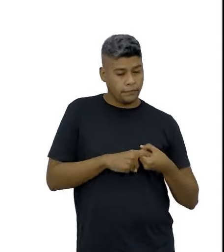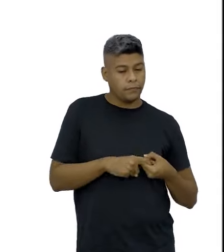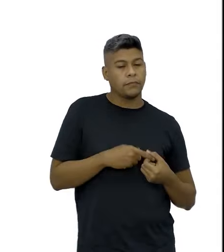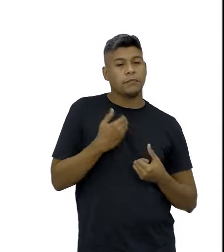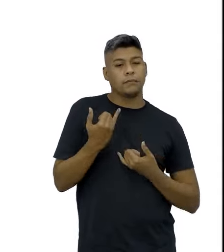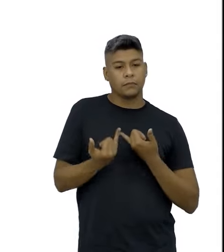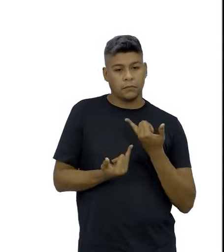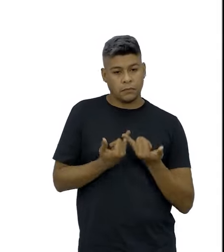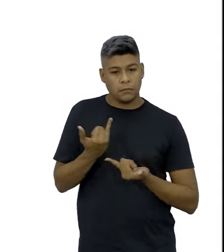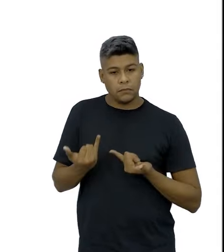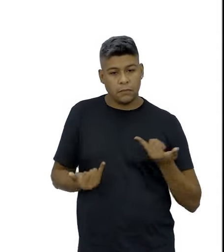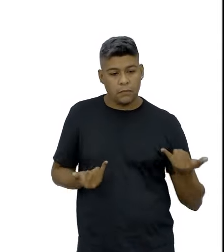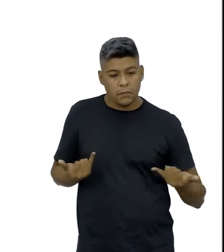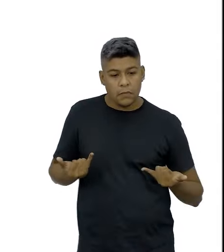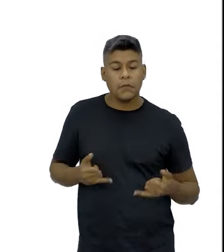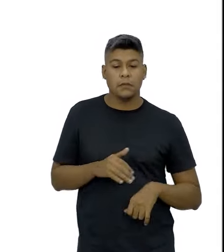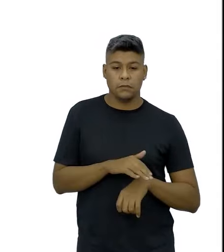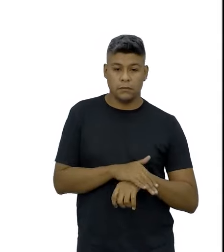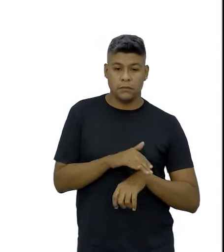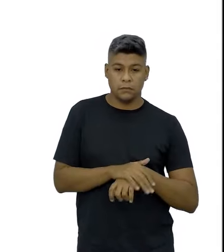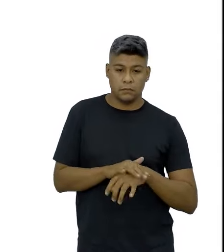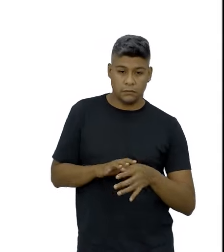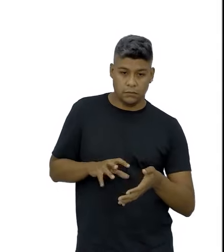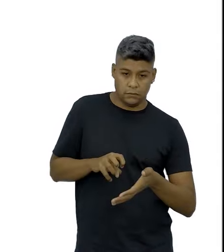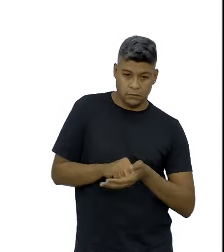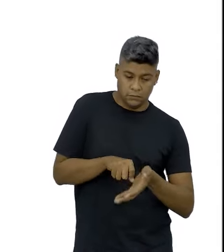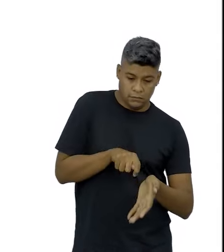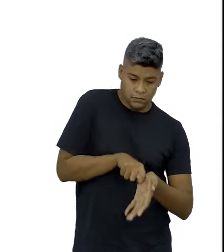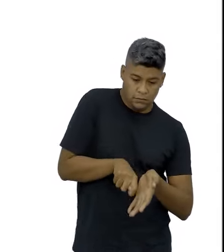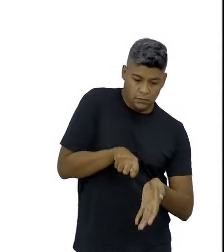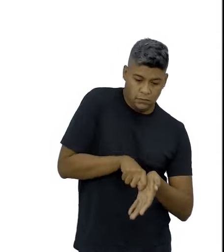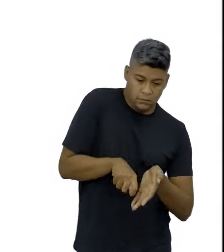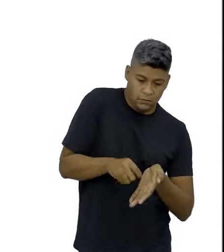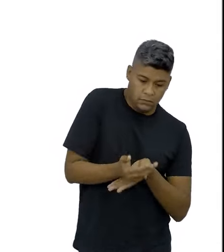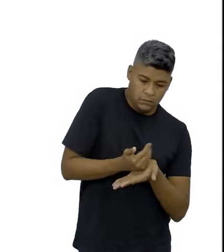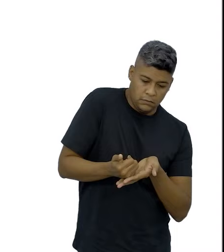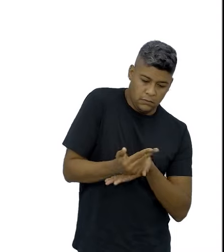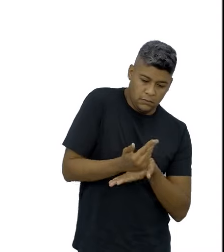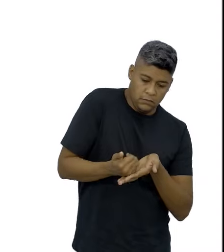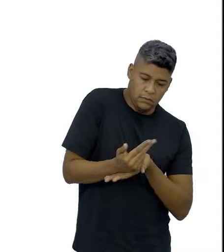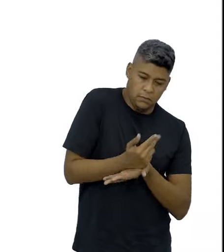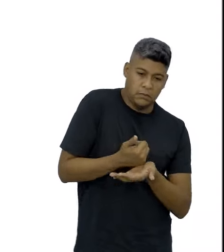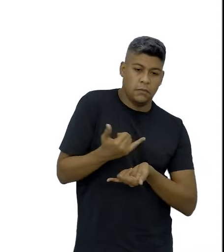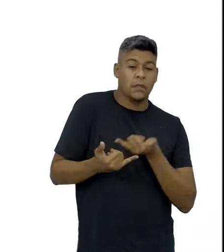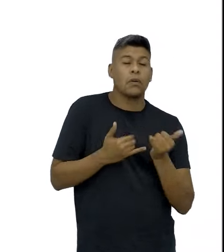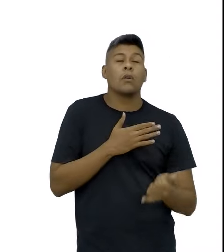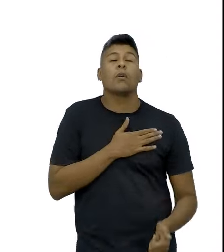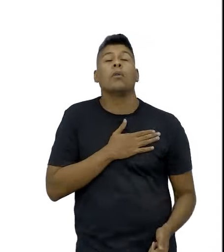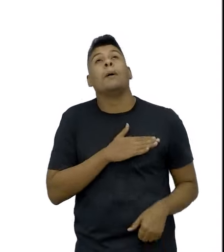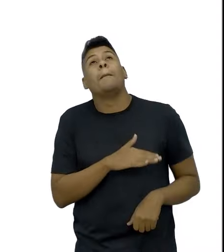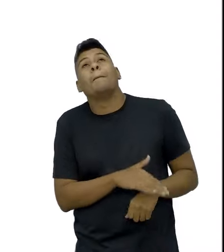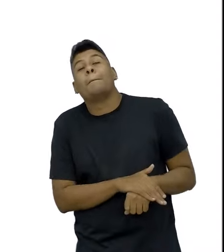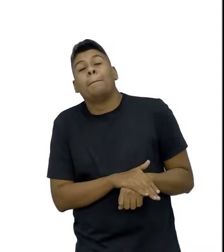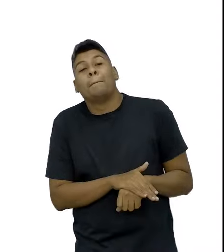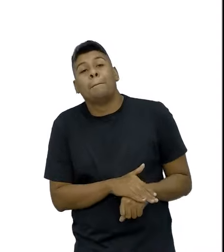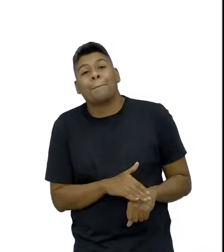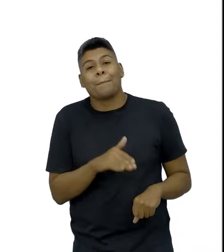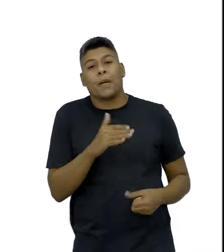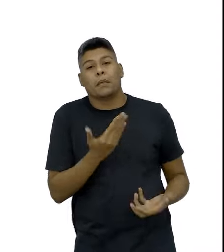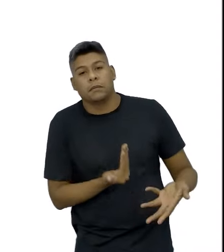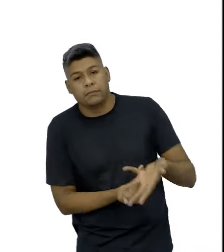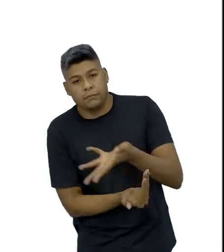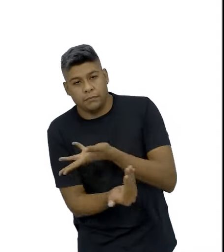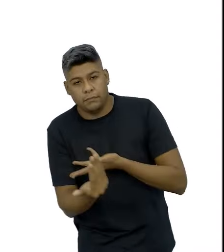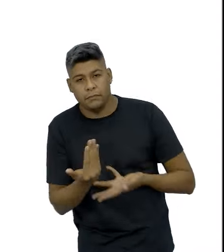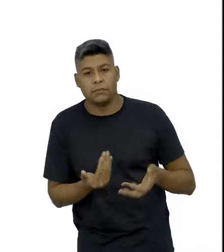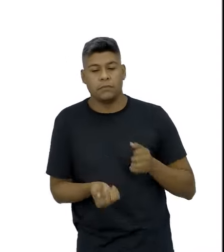brincadeiras que exploraram, farão um registro escrito e um desenho da brincadeira de que mais gostam e irão compartilhar com